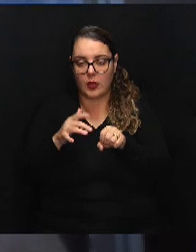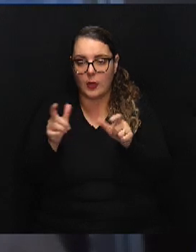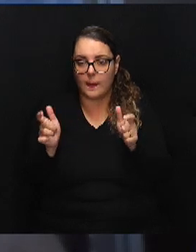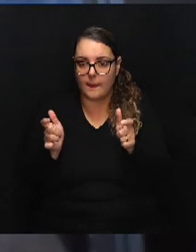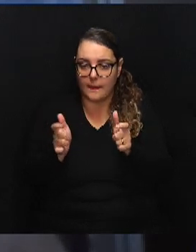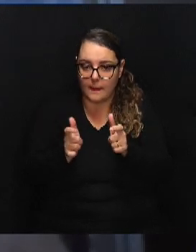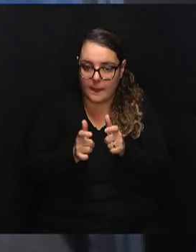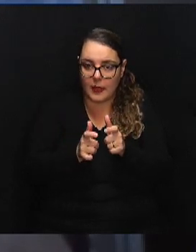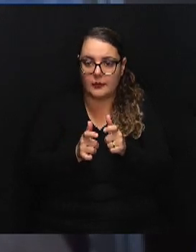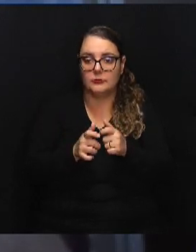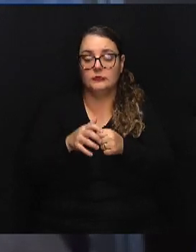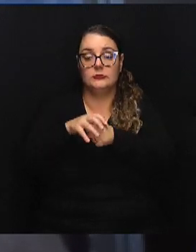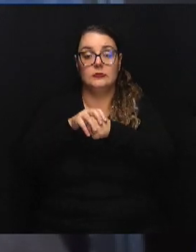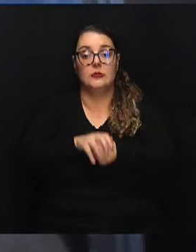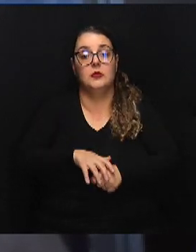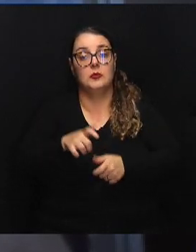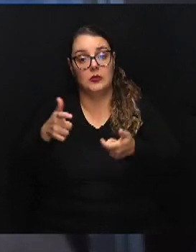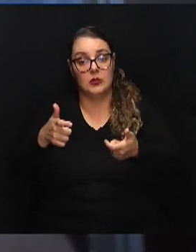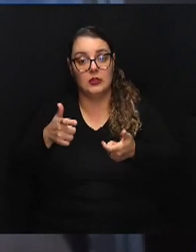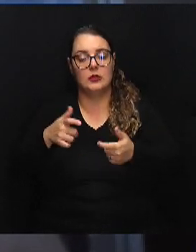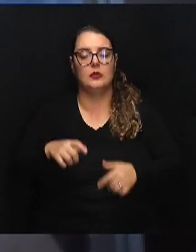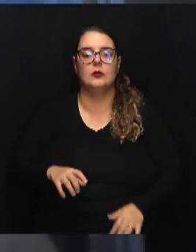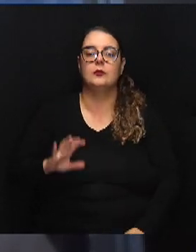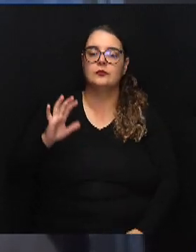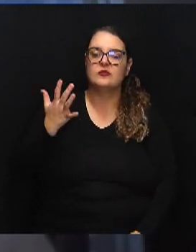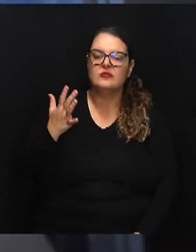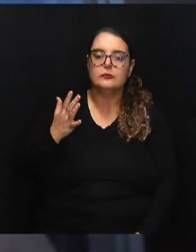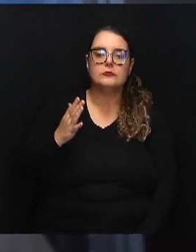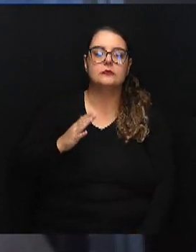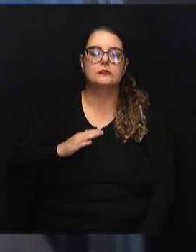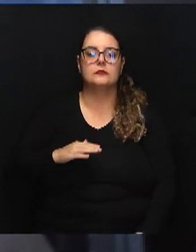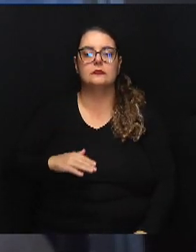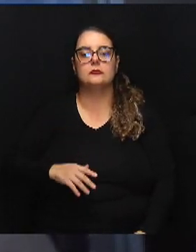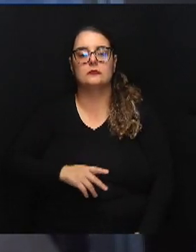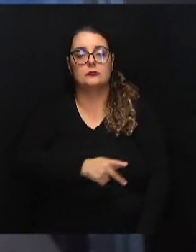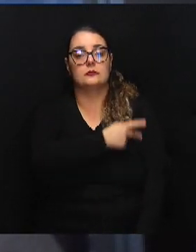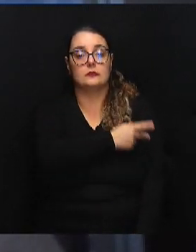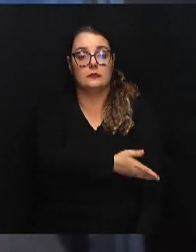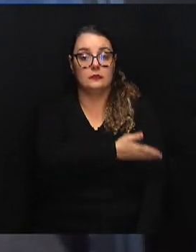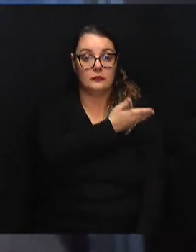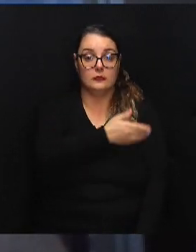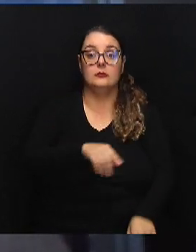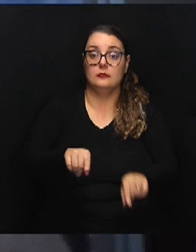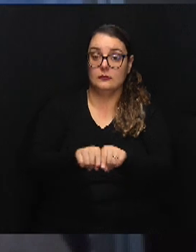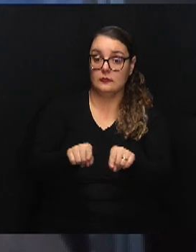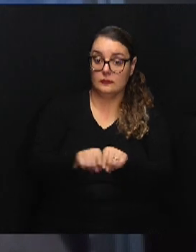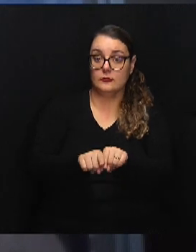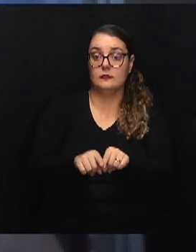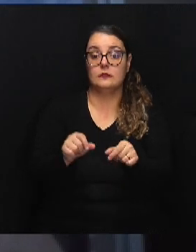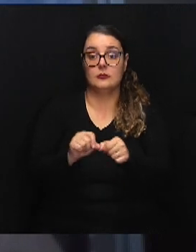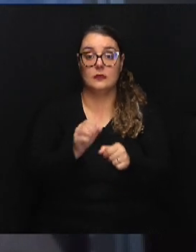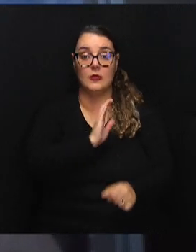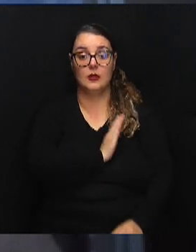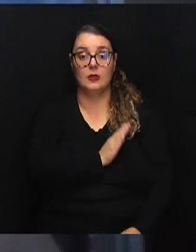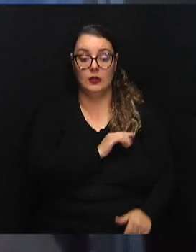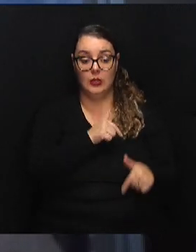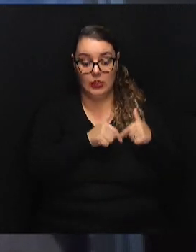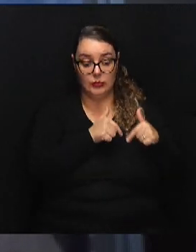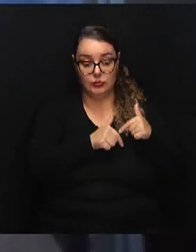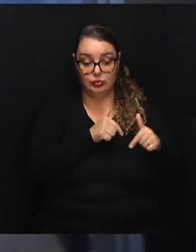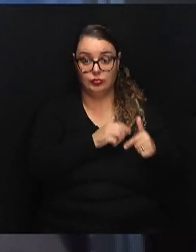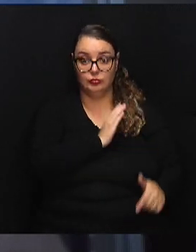circulando, numa pressão maior, então ocorre também a elevação da pressão arterial, fazendo com que esse coração precise